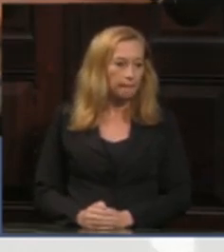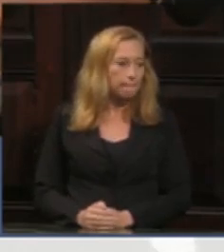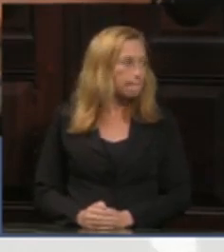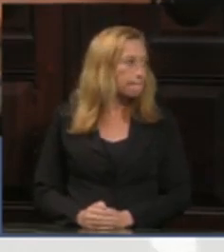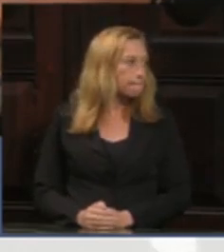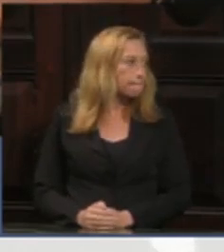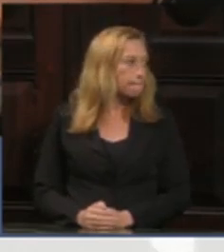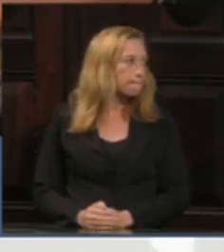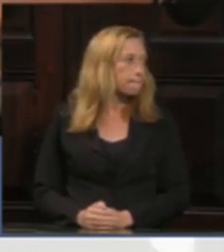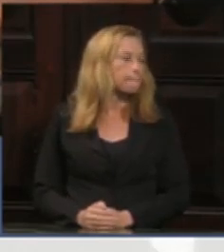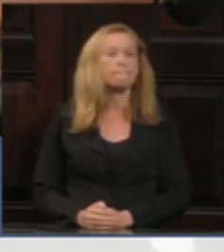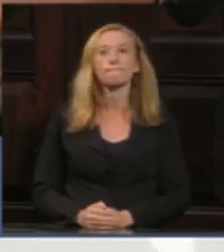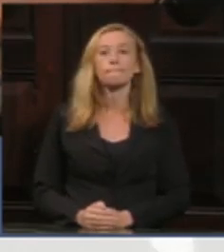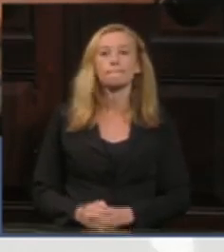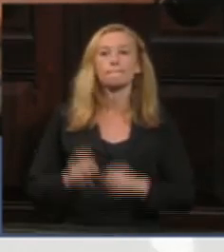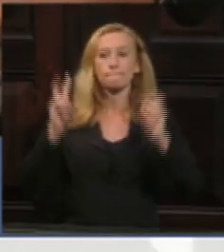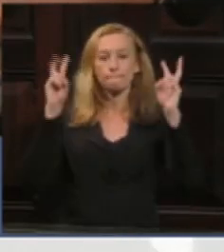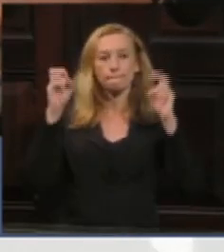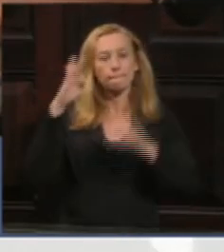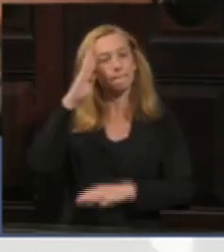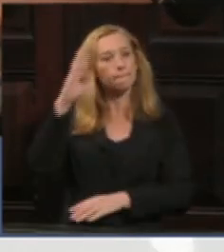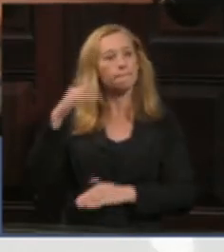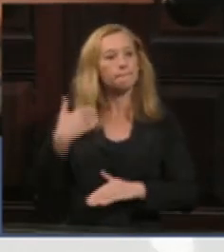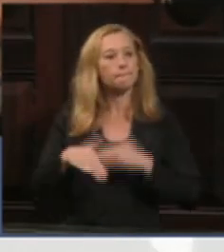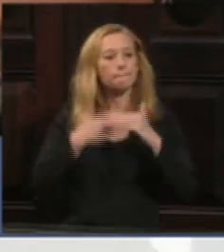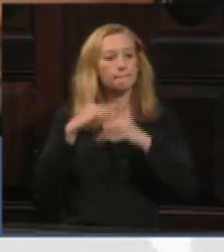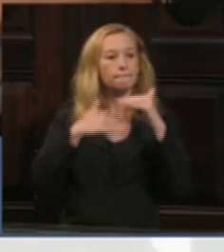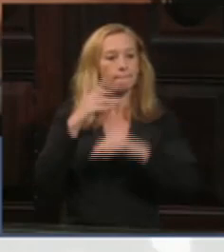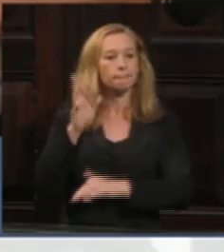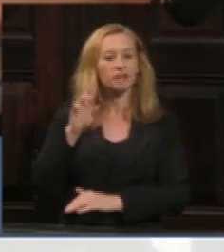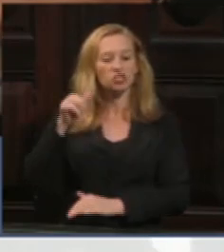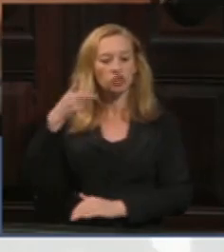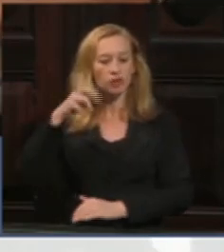Comissão de Assuntos Municipais e Desenvolvimento Regional.